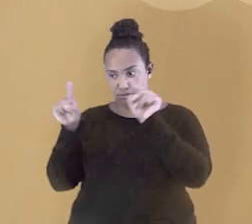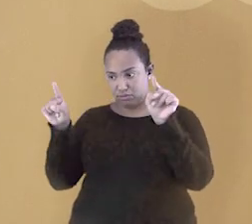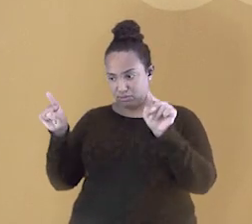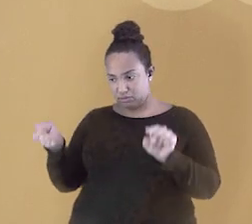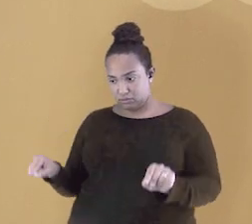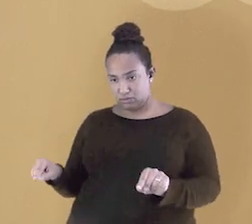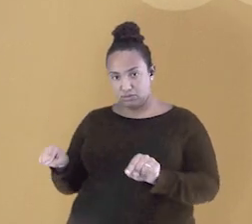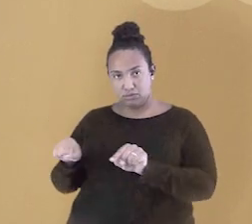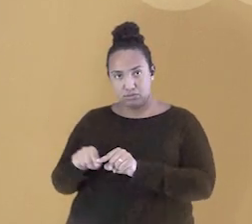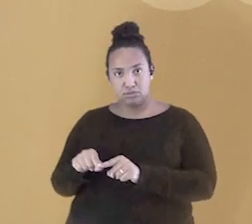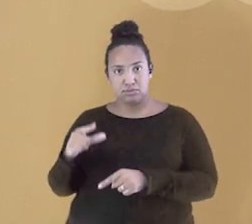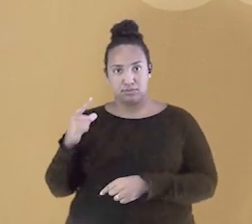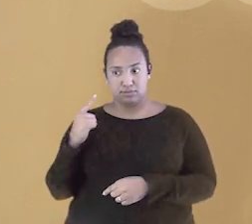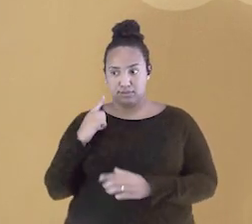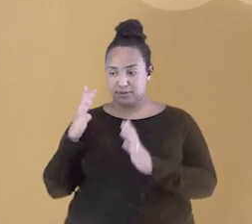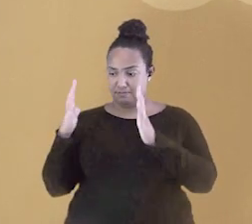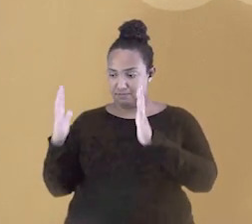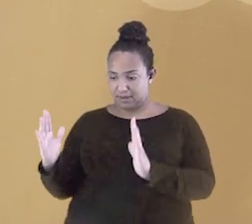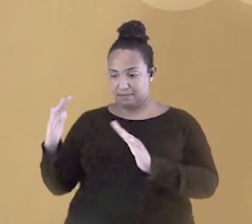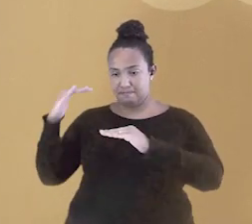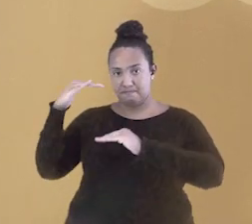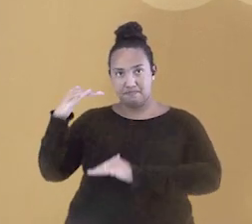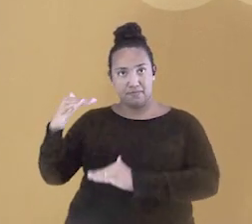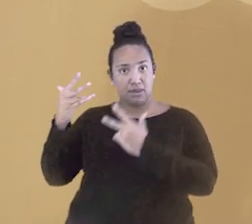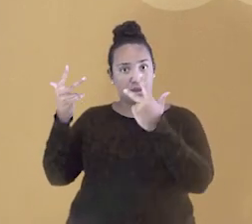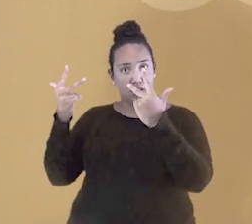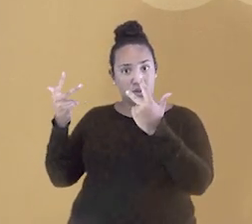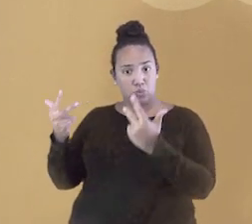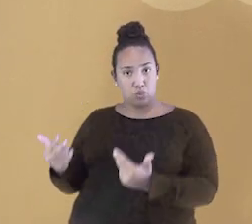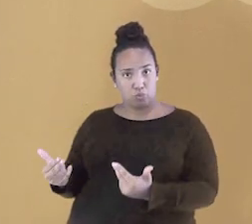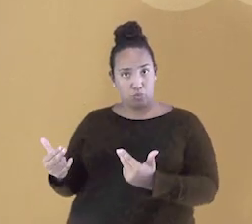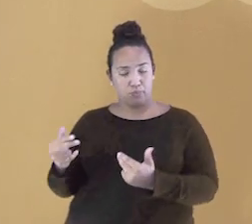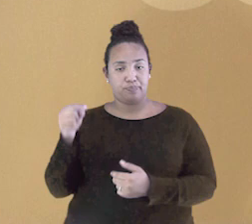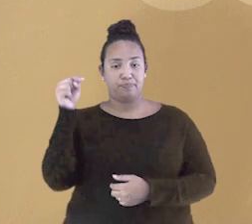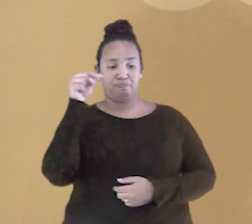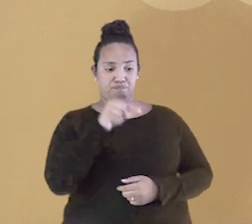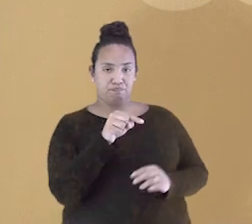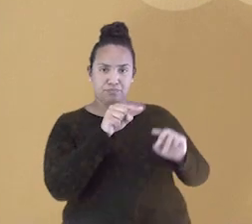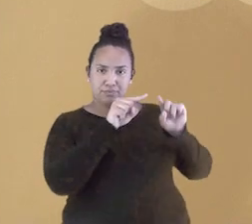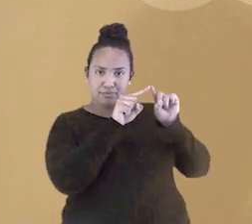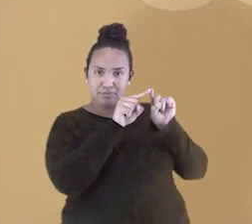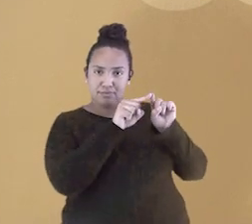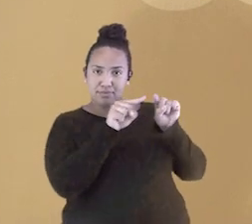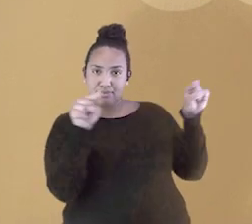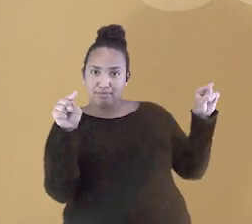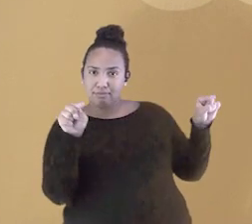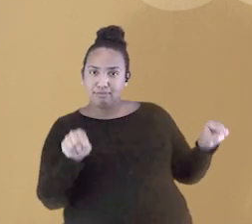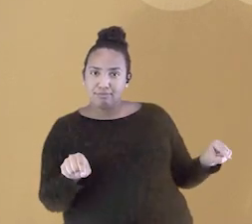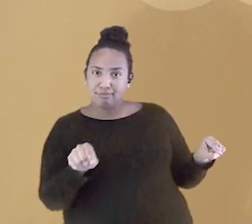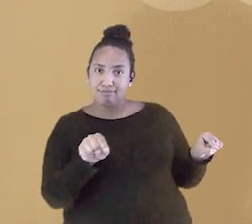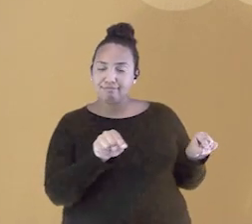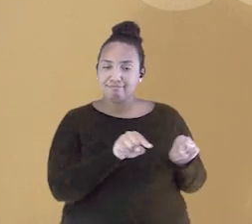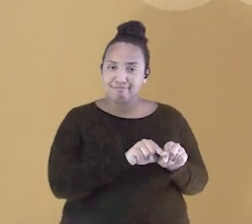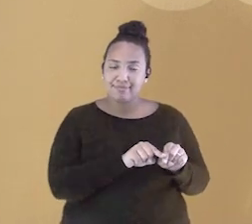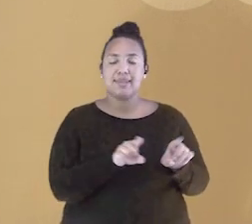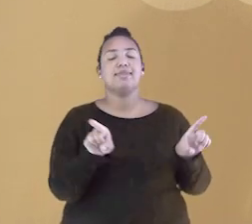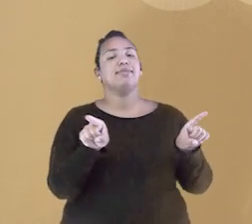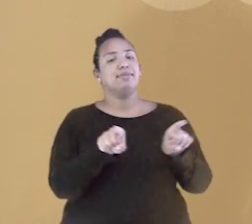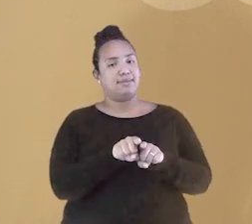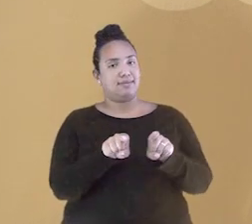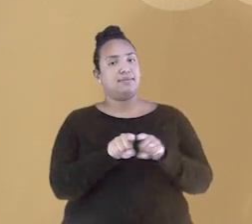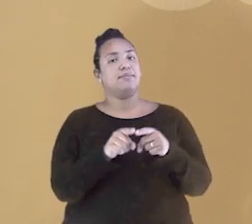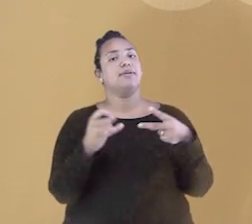os 4 lados iguais. O retângulo também é um paralelogramo e tem